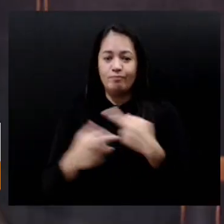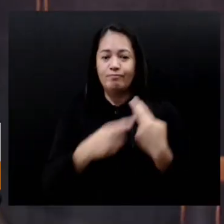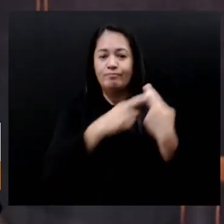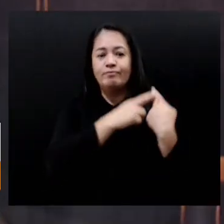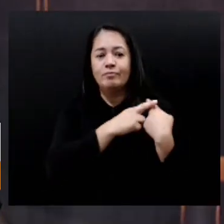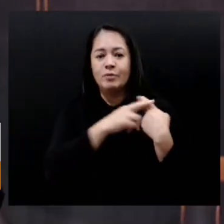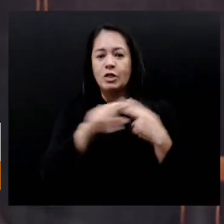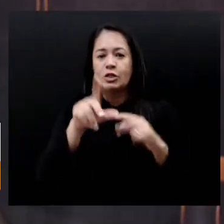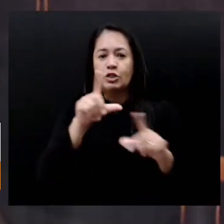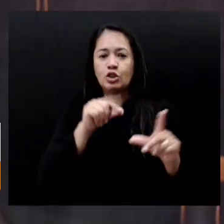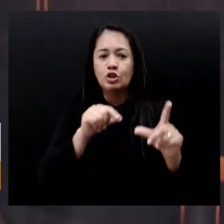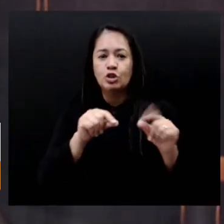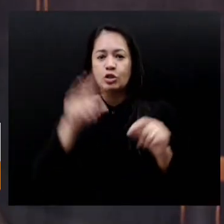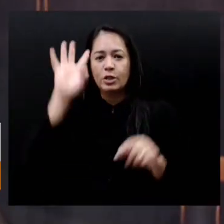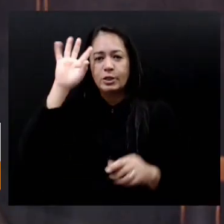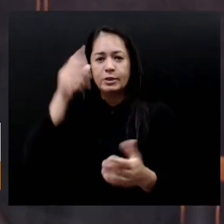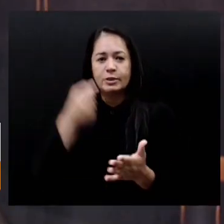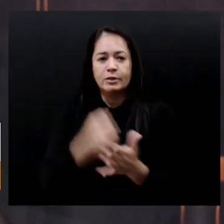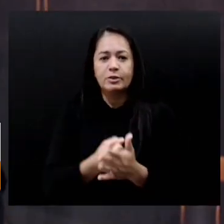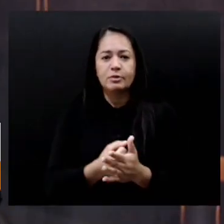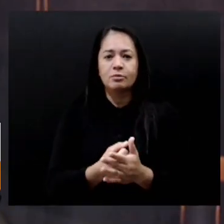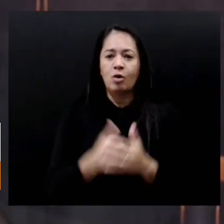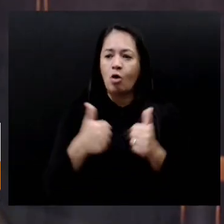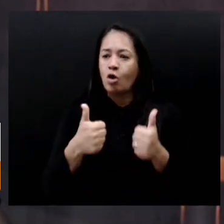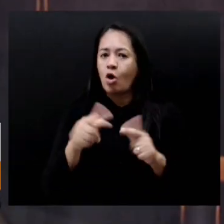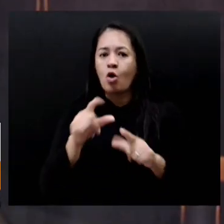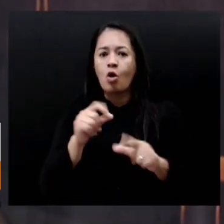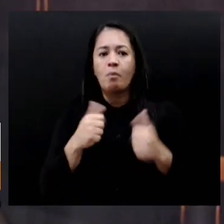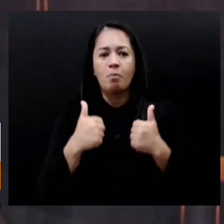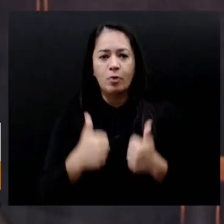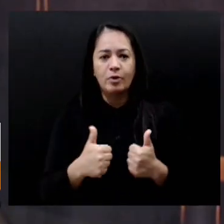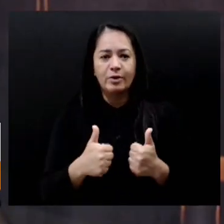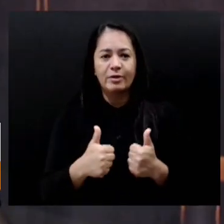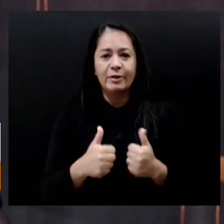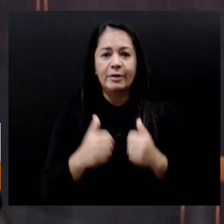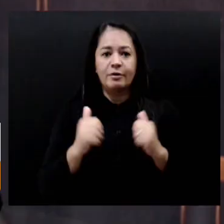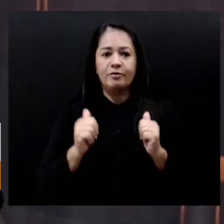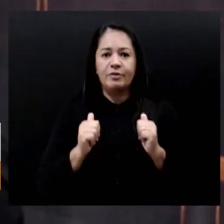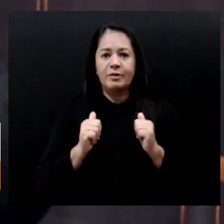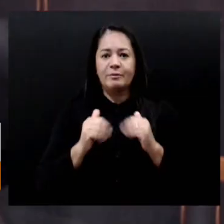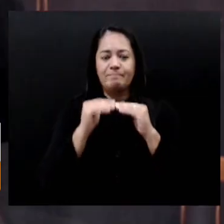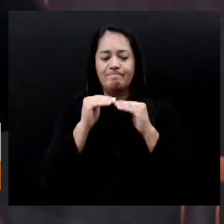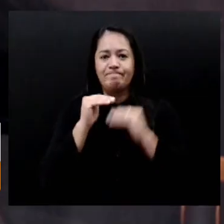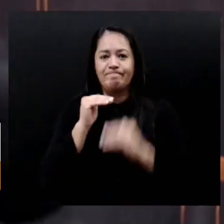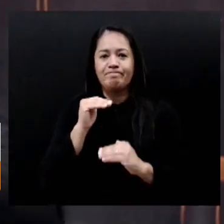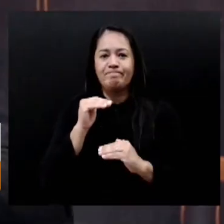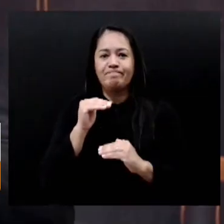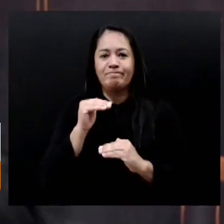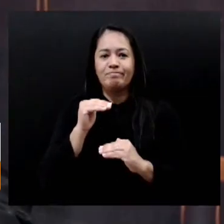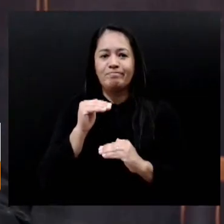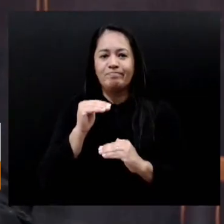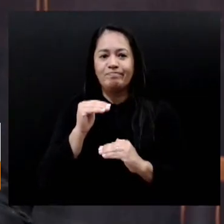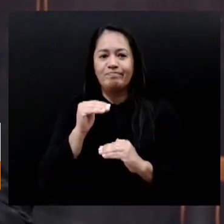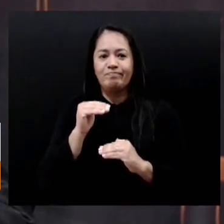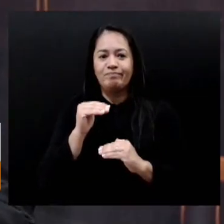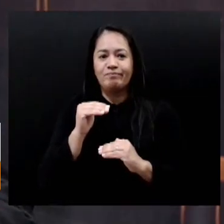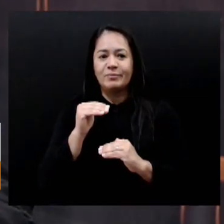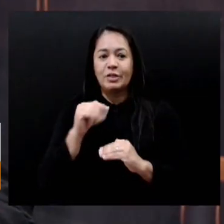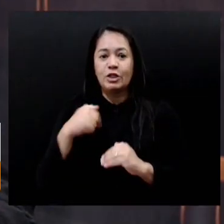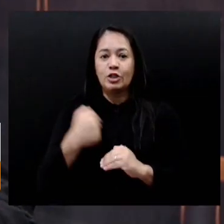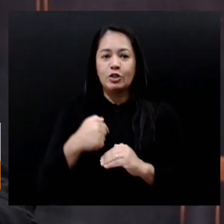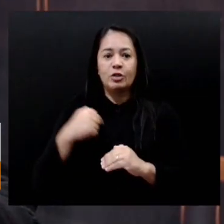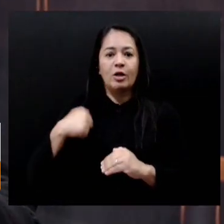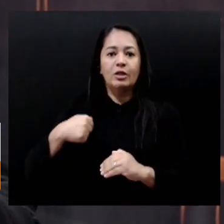bom senso, boas escolhas, ele fica rebaixado, enquanto a gente está tendo as outras reações